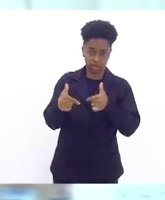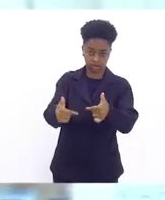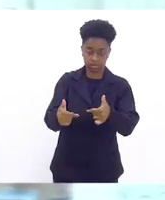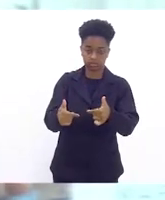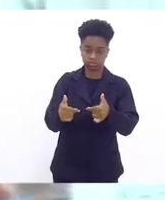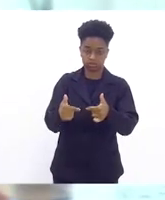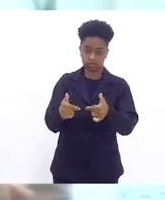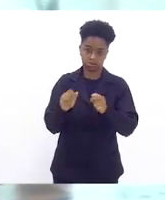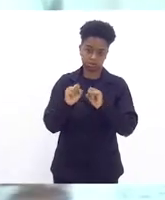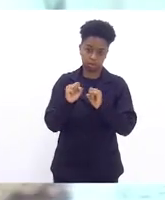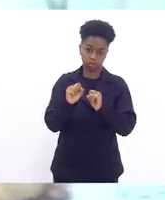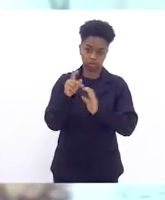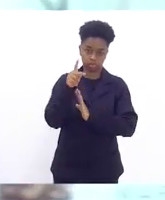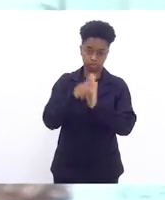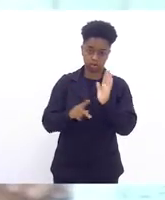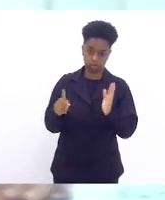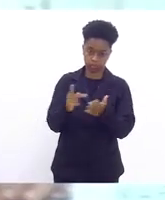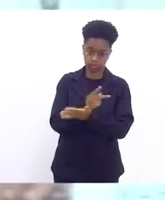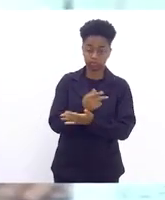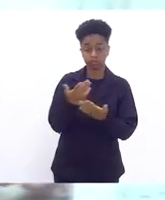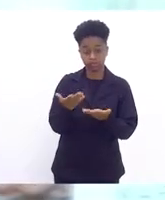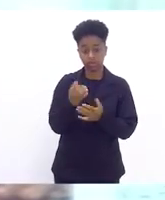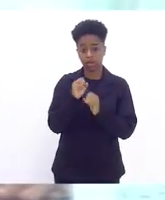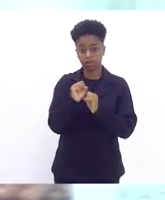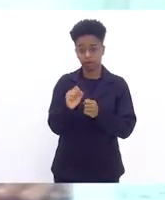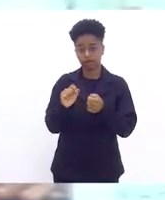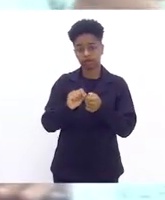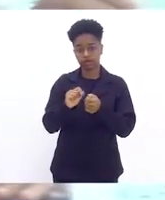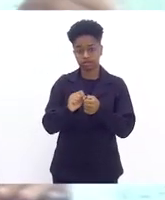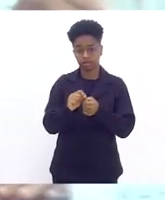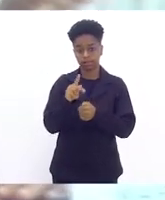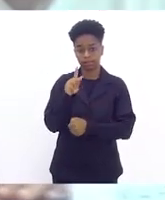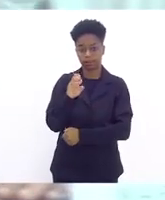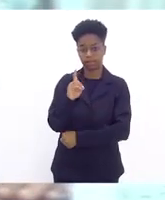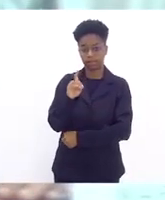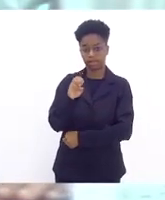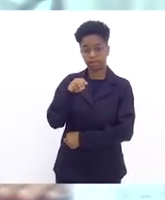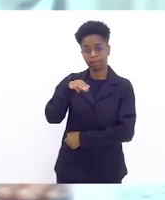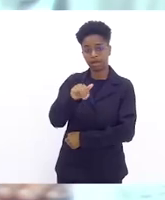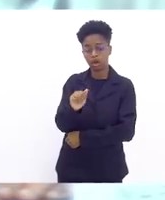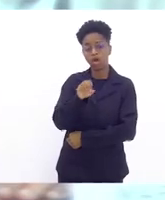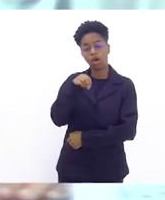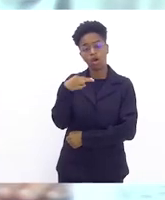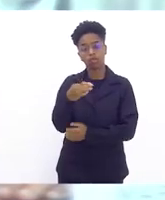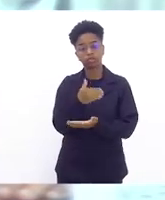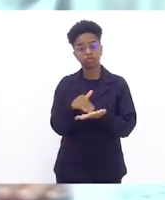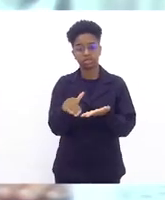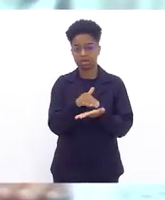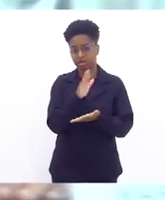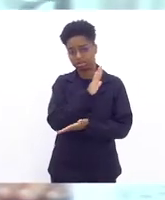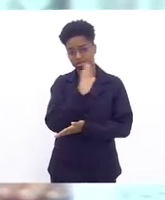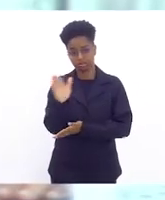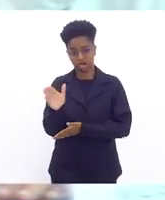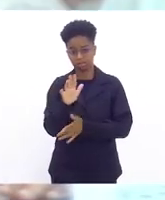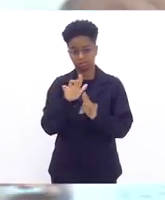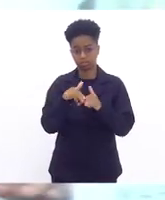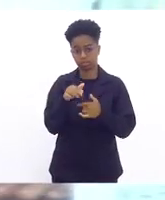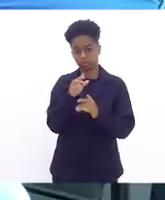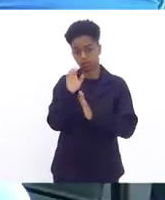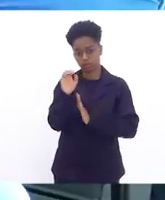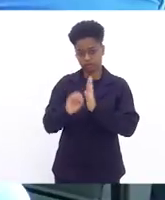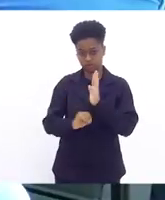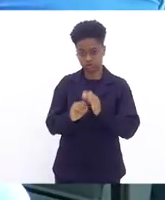execução do desse projeto então você pode fazer isso através da epd é uma outra vez diretamente da secretaria com por meio de ofício